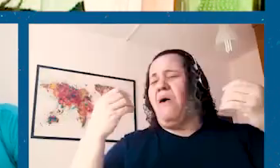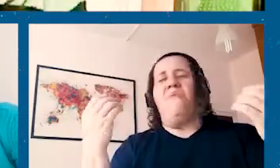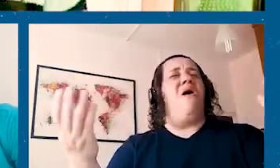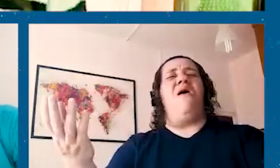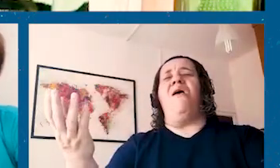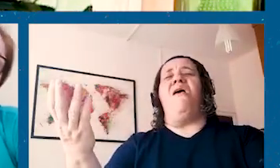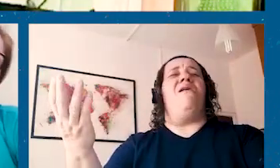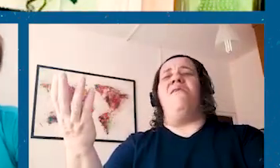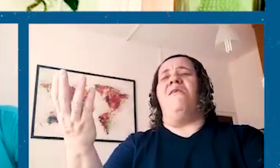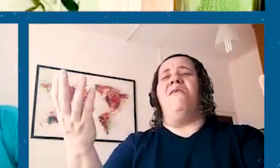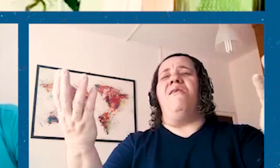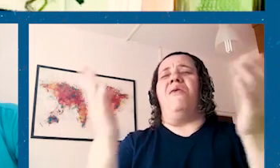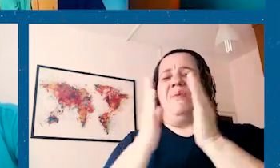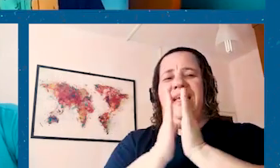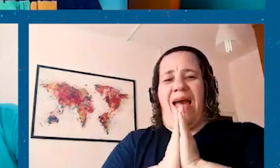união.